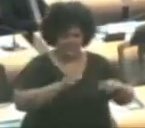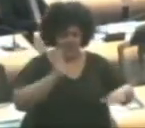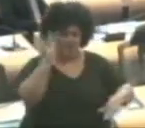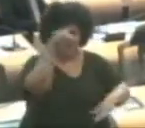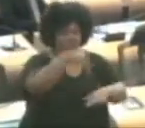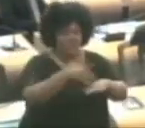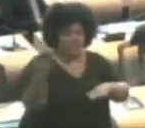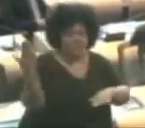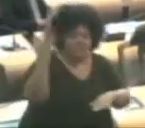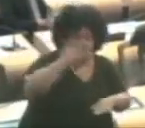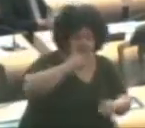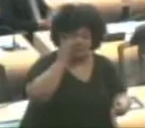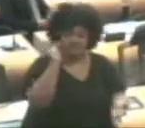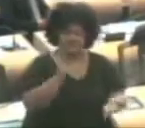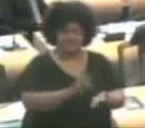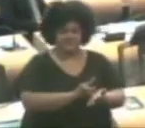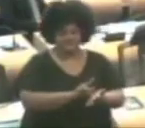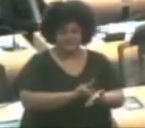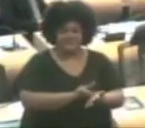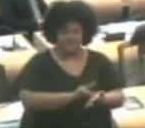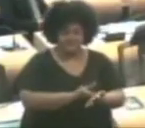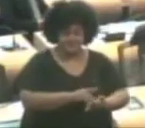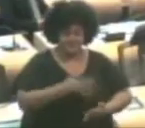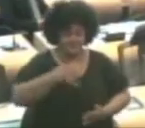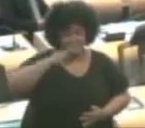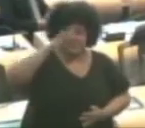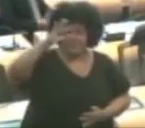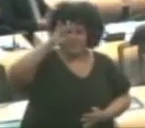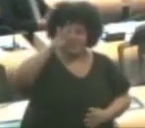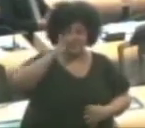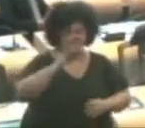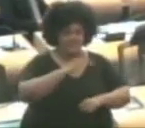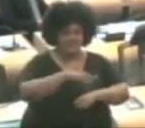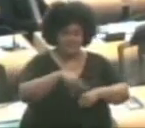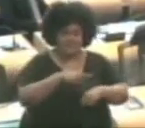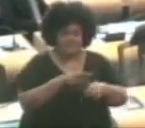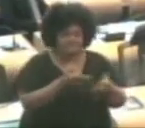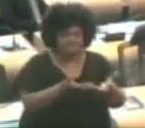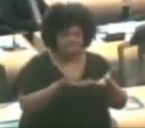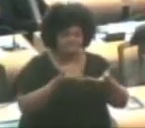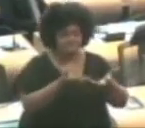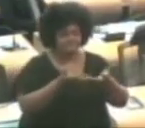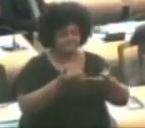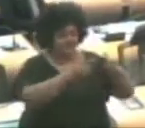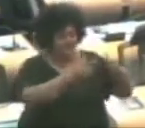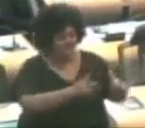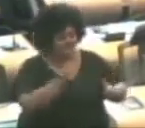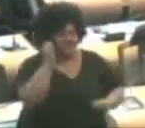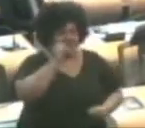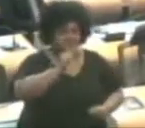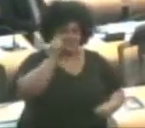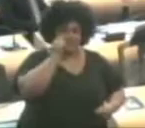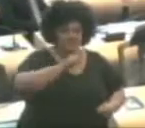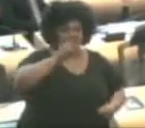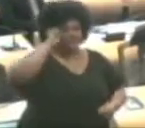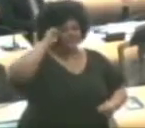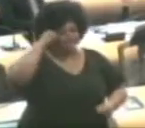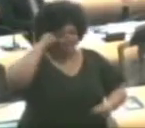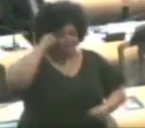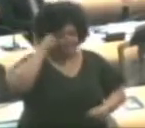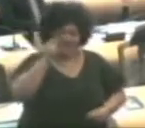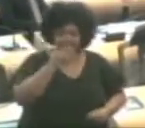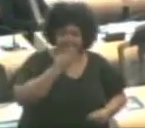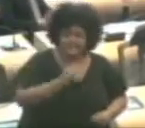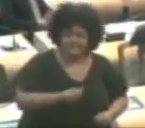até que provem o contrário. Meu sonho é um país onde mulheres, negros e negras,